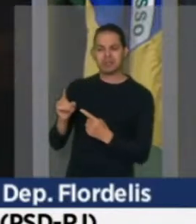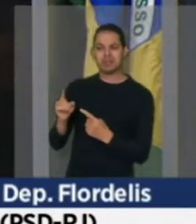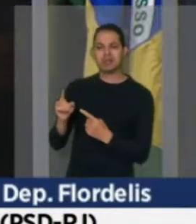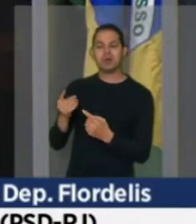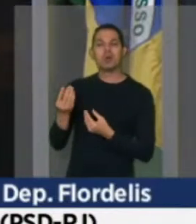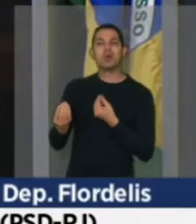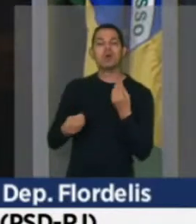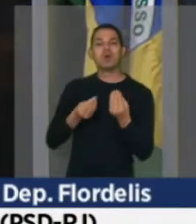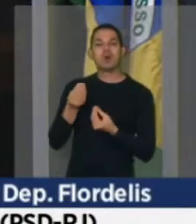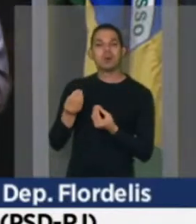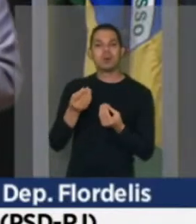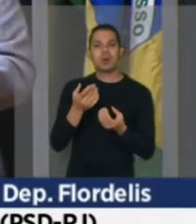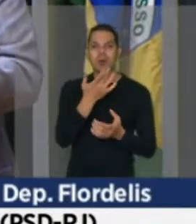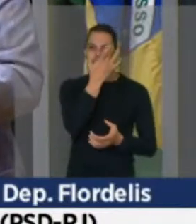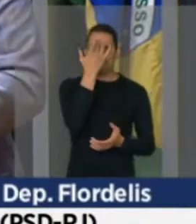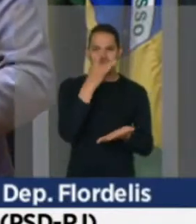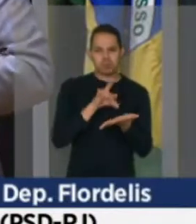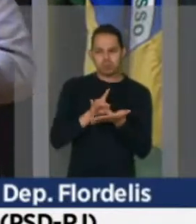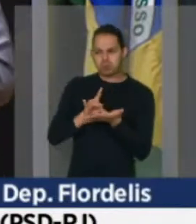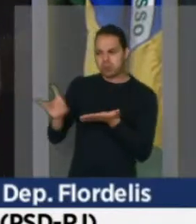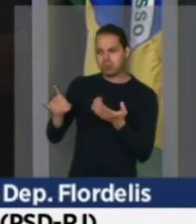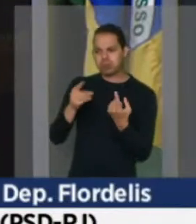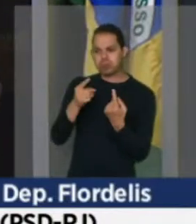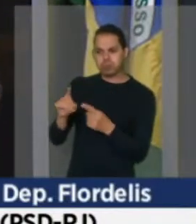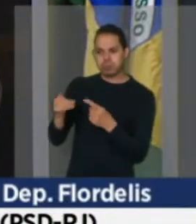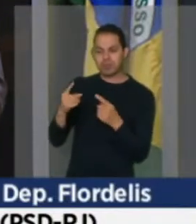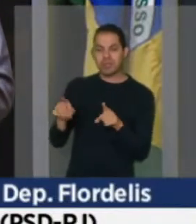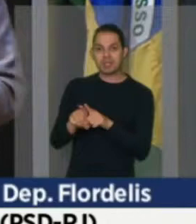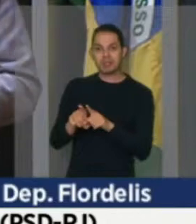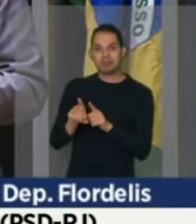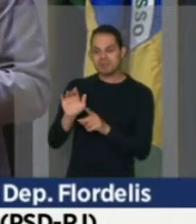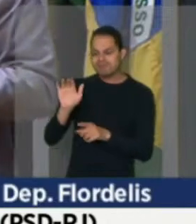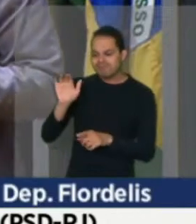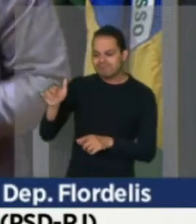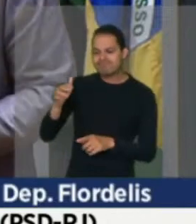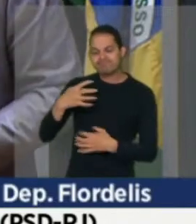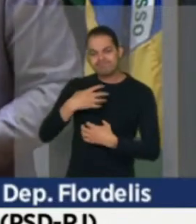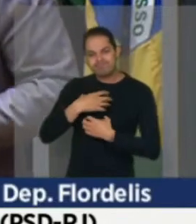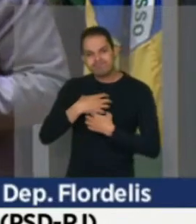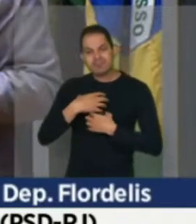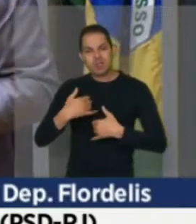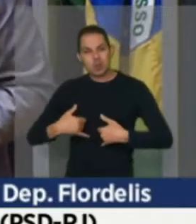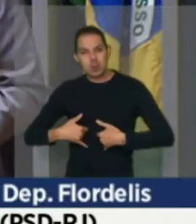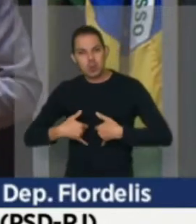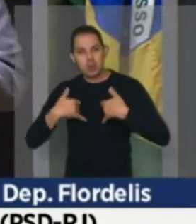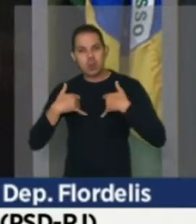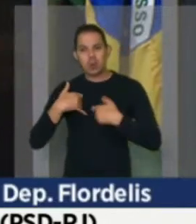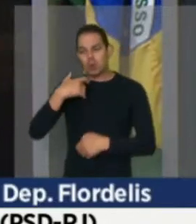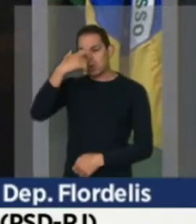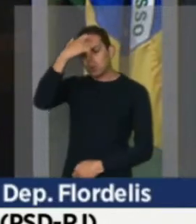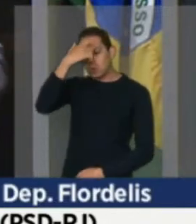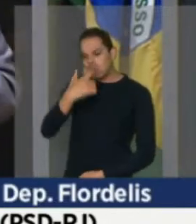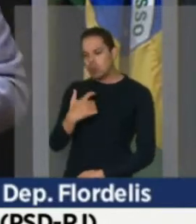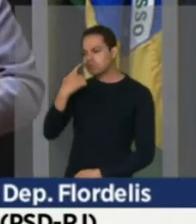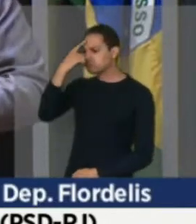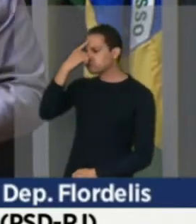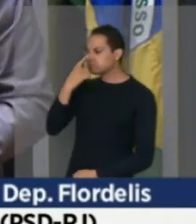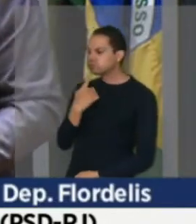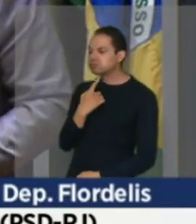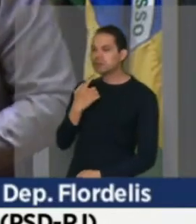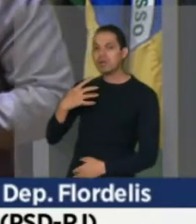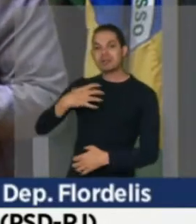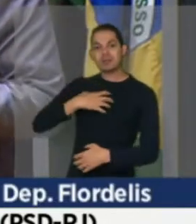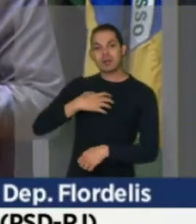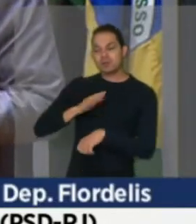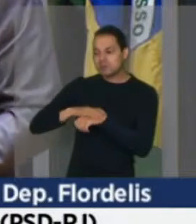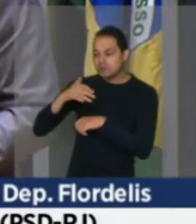É atacada por seus inimigos, mas ela é atacada no seu âmago, ela é atacada na sua honra, na sua imagem, na sua condição de mulher, na